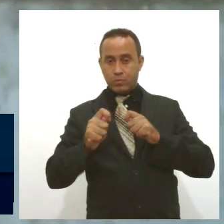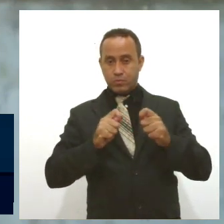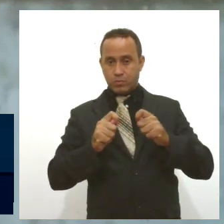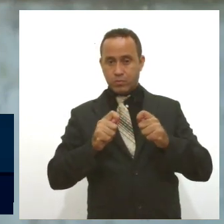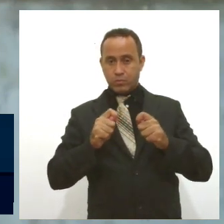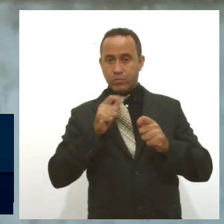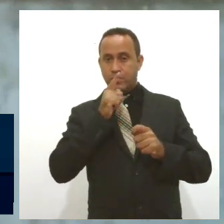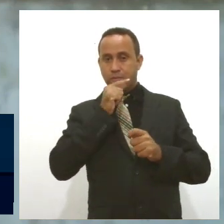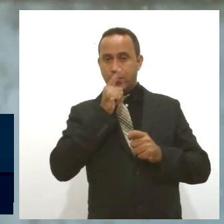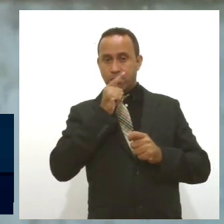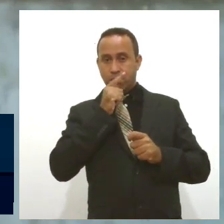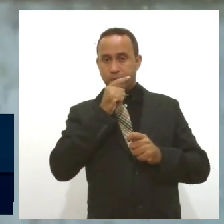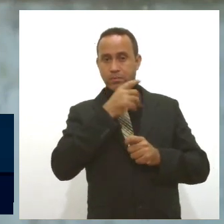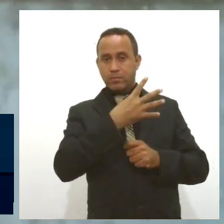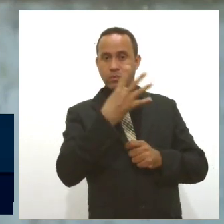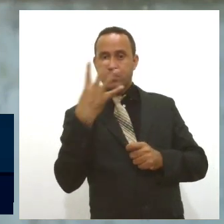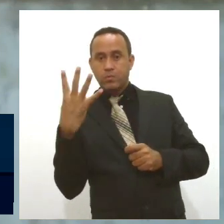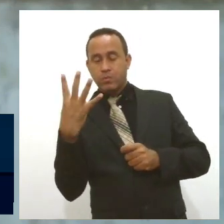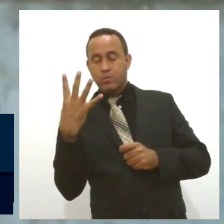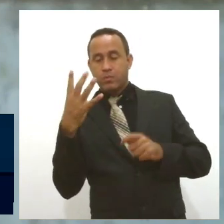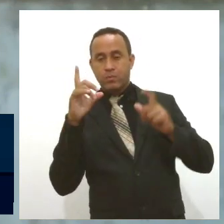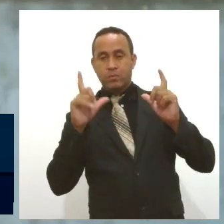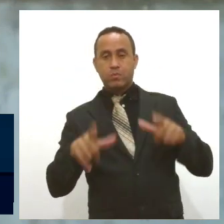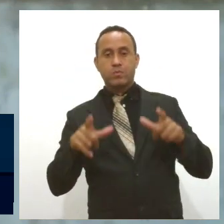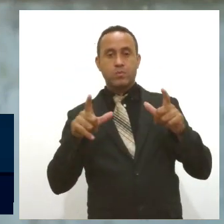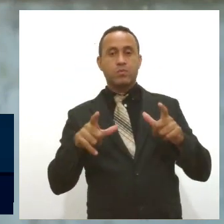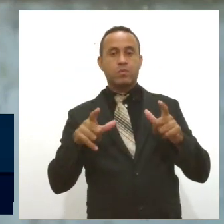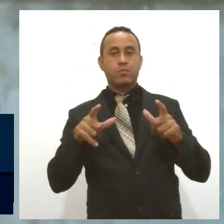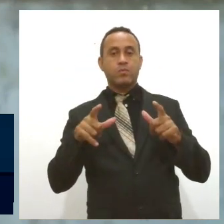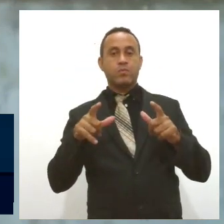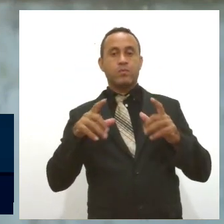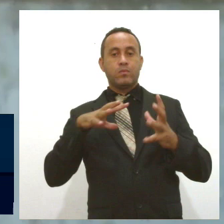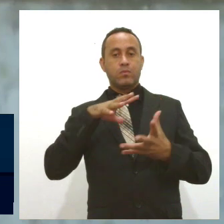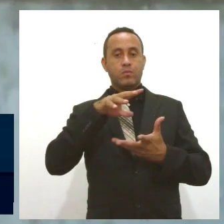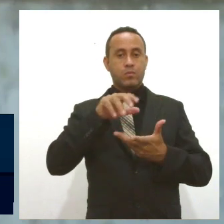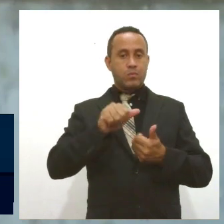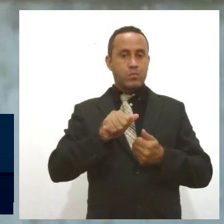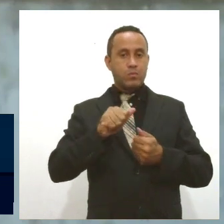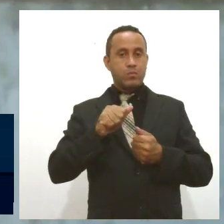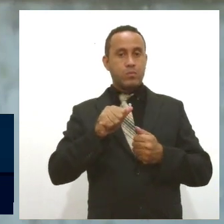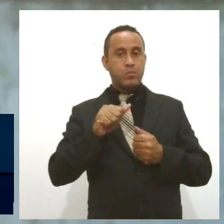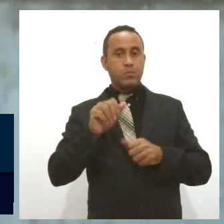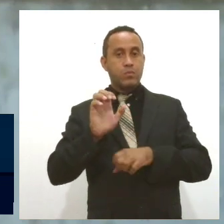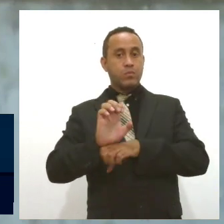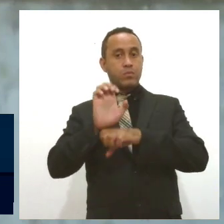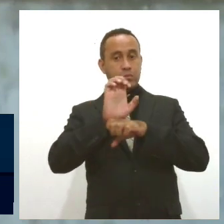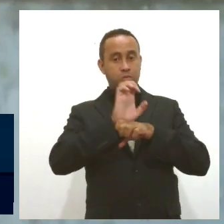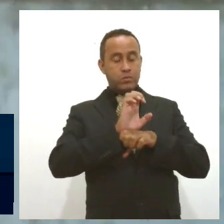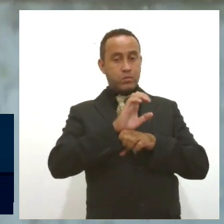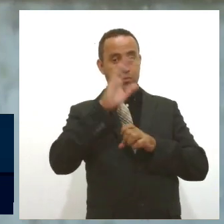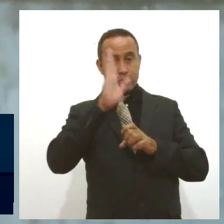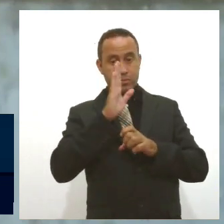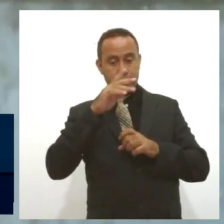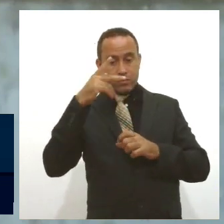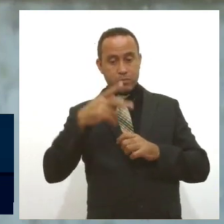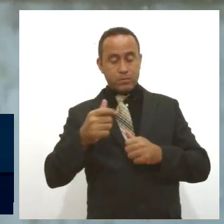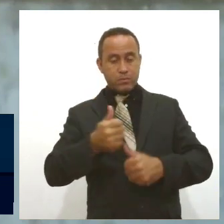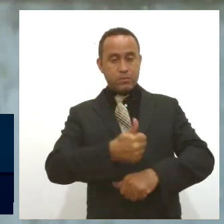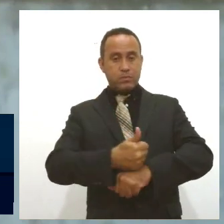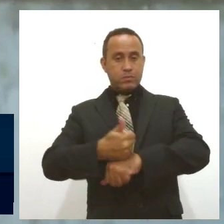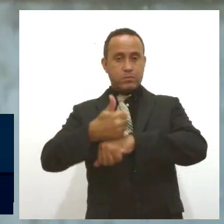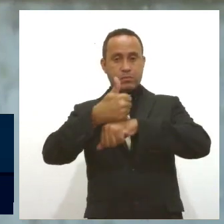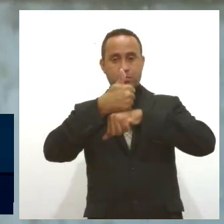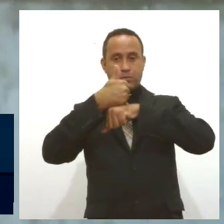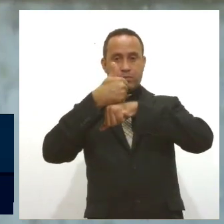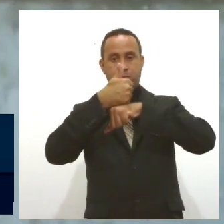também é o brado nos quatro cantos do mundo. Nenhum estado no Brasil tem a infraestrutura hídrica que o estado de Sergipe tem, graças a esses investimentos que foram feitos